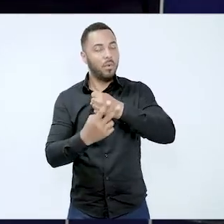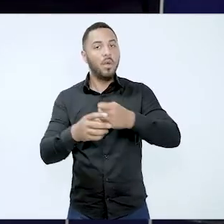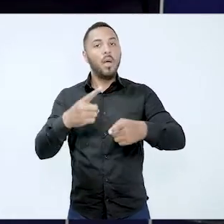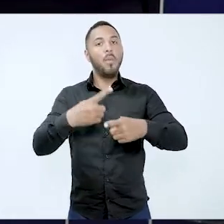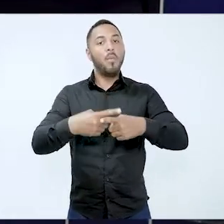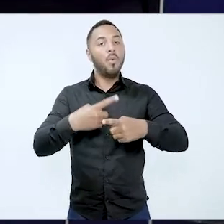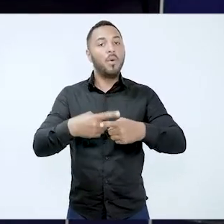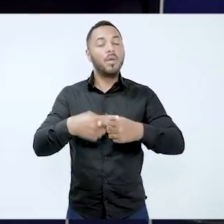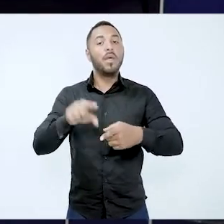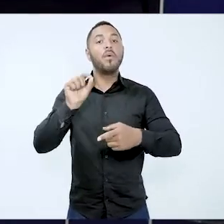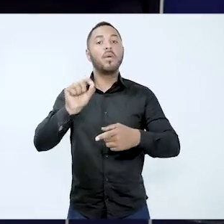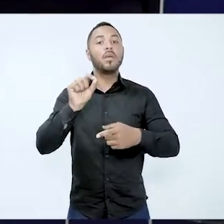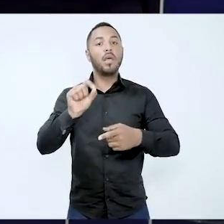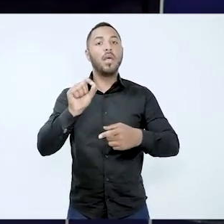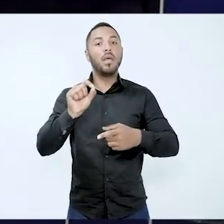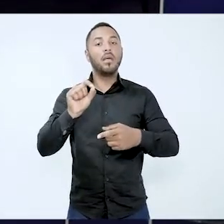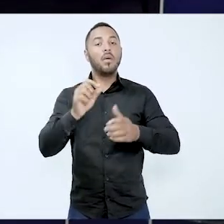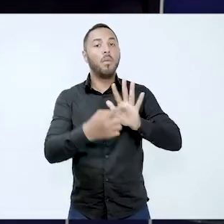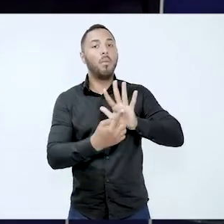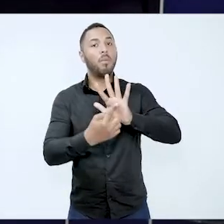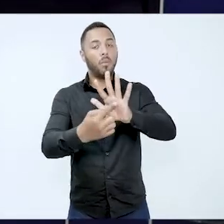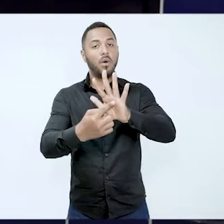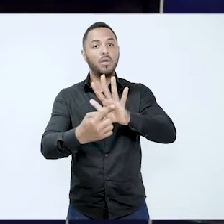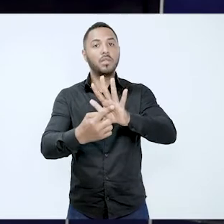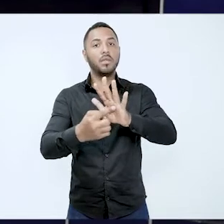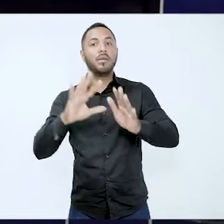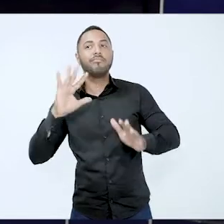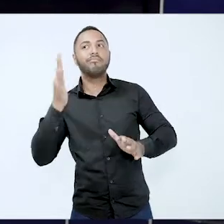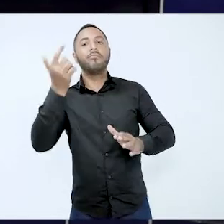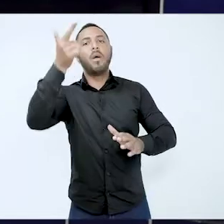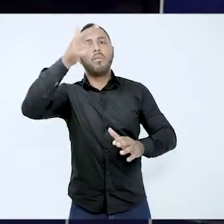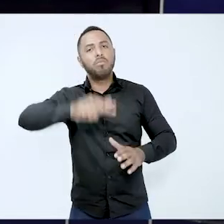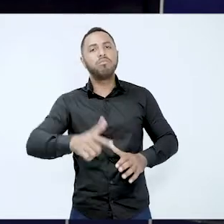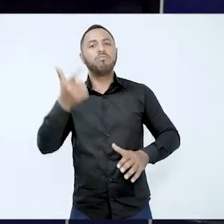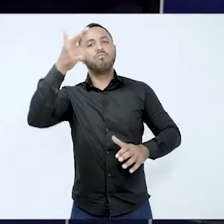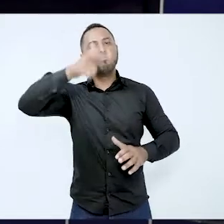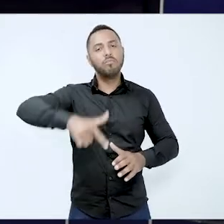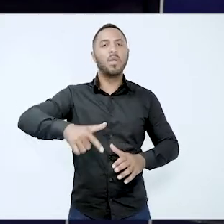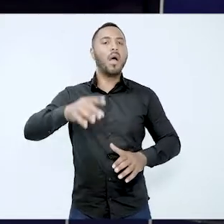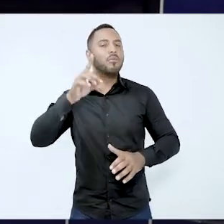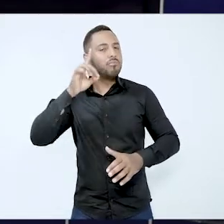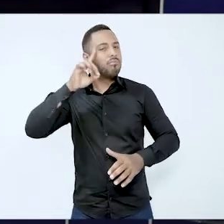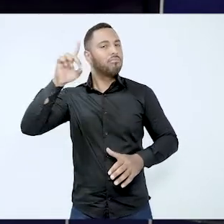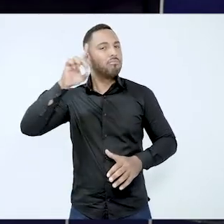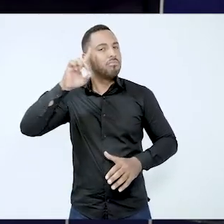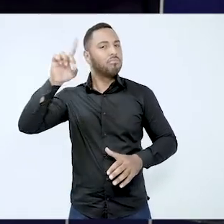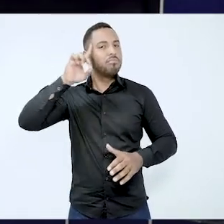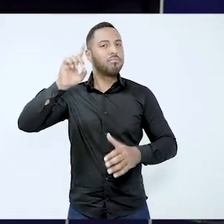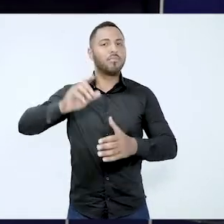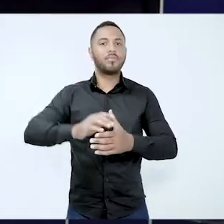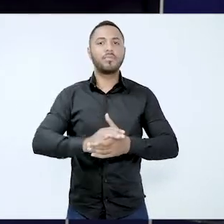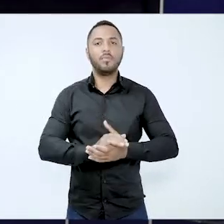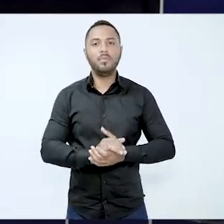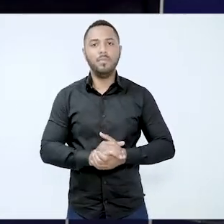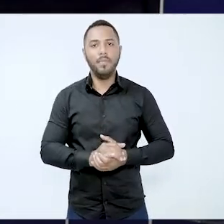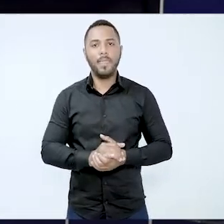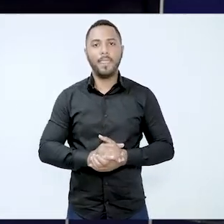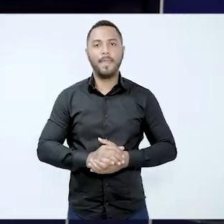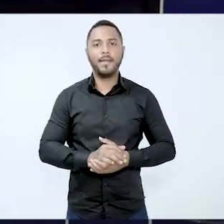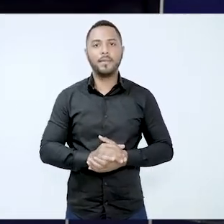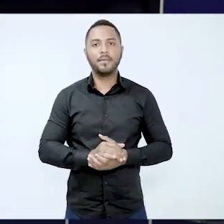ele marca ações que se repetiam, né, que eram hábito, que eram de costume.